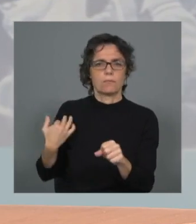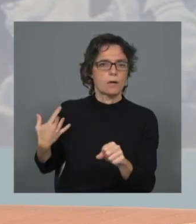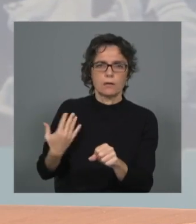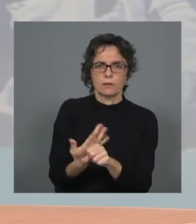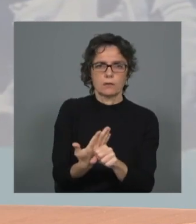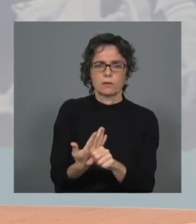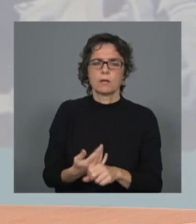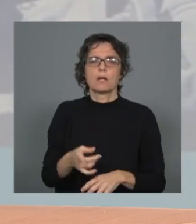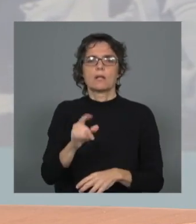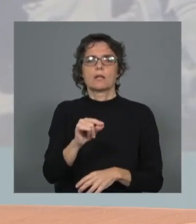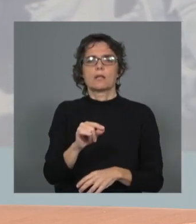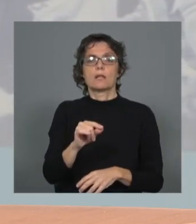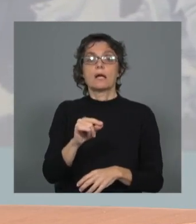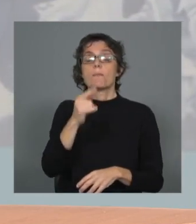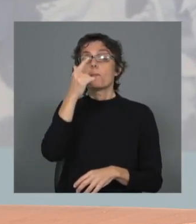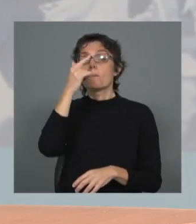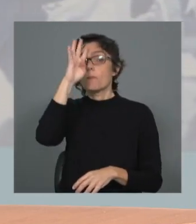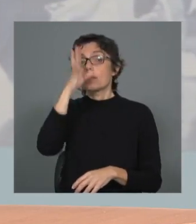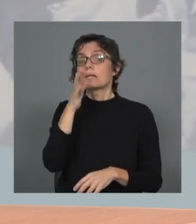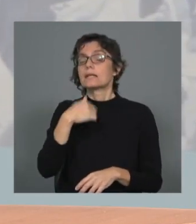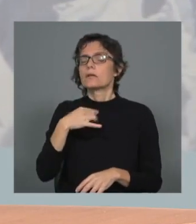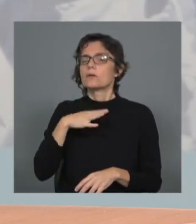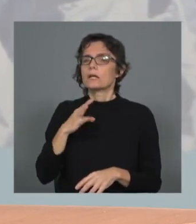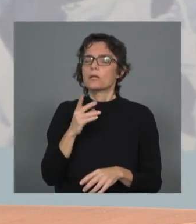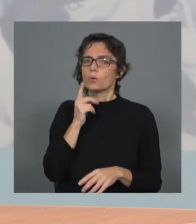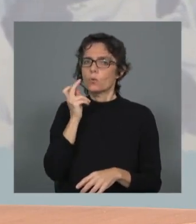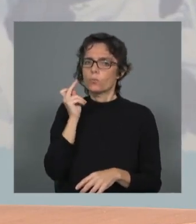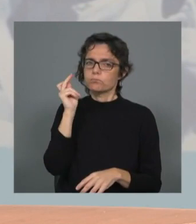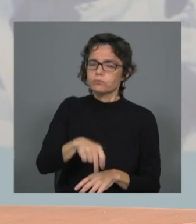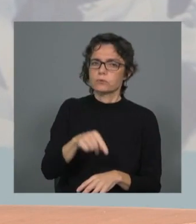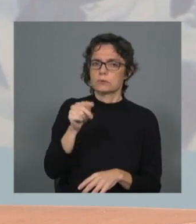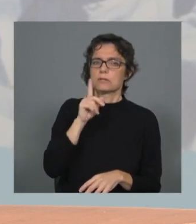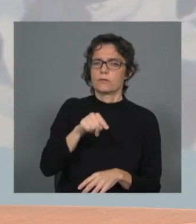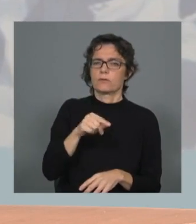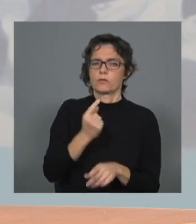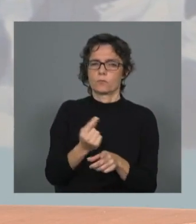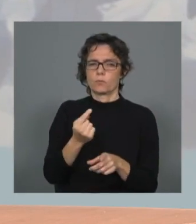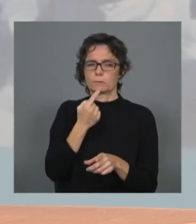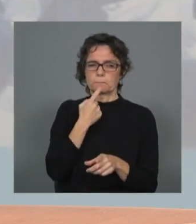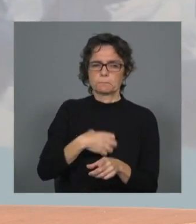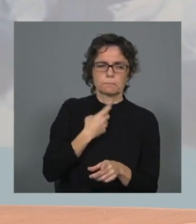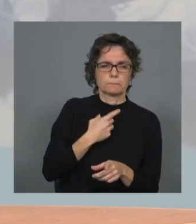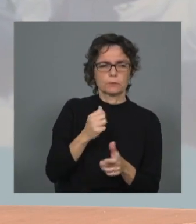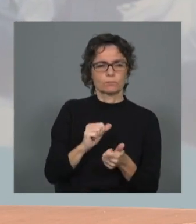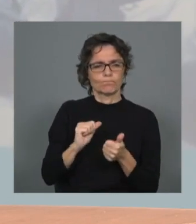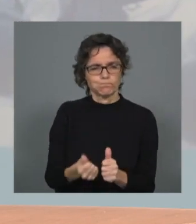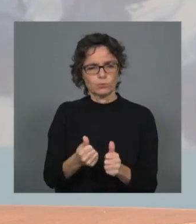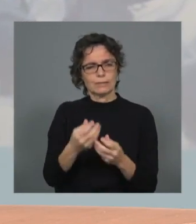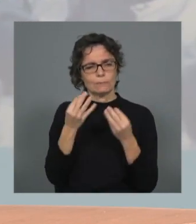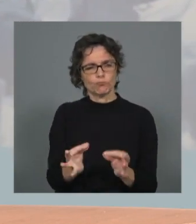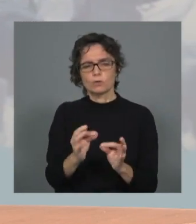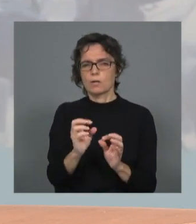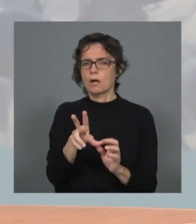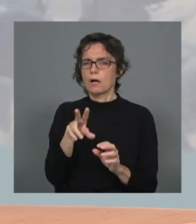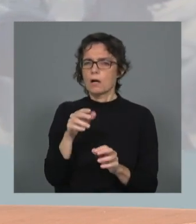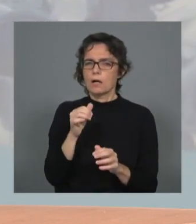voltar 5 anos depois porque sente que ainda praticamente nada mudou e que é preciso alterar profundamente as respostas que estão a ser dadas a estas pessoas,